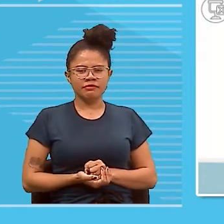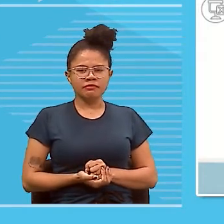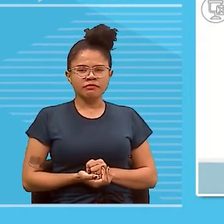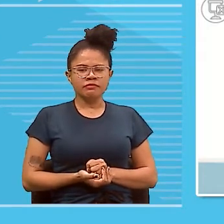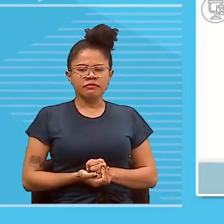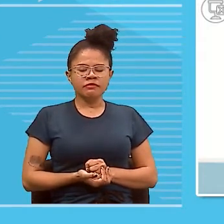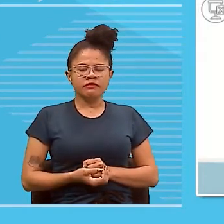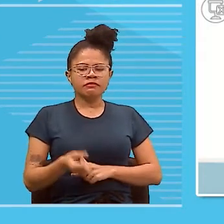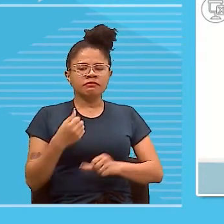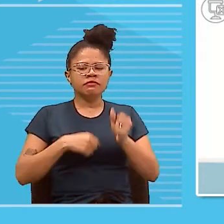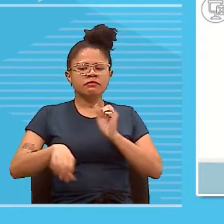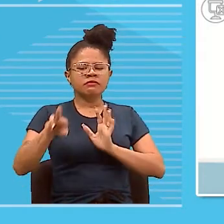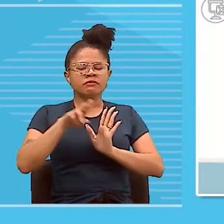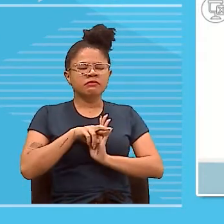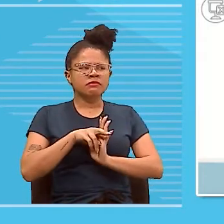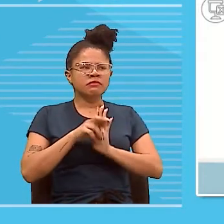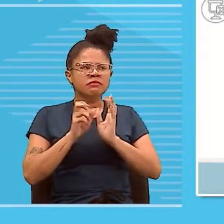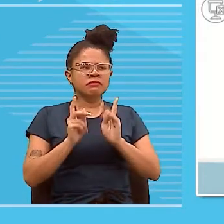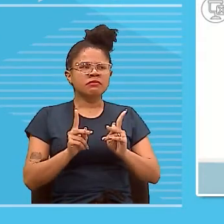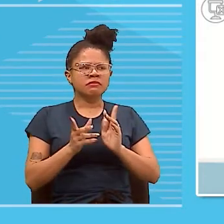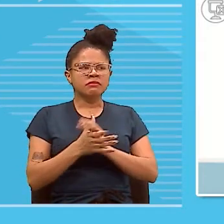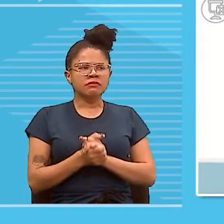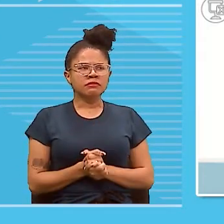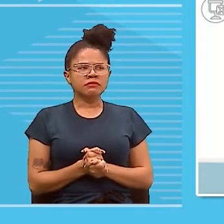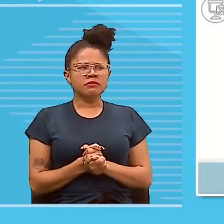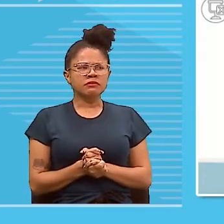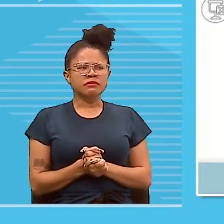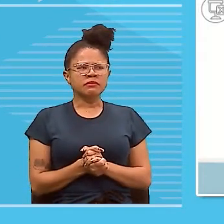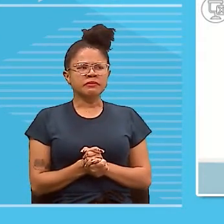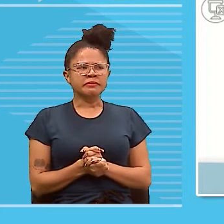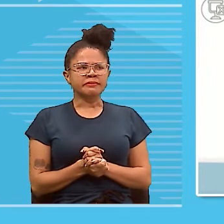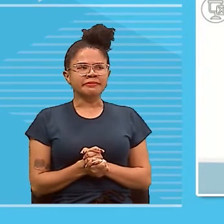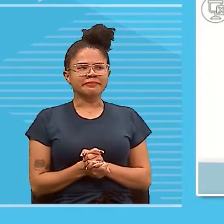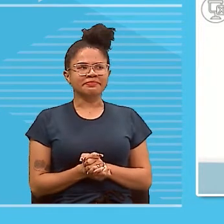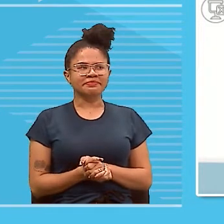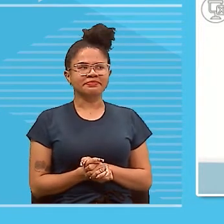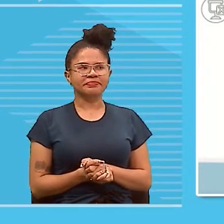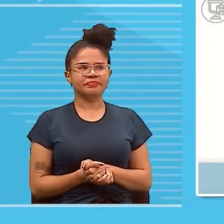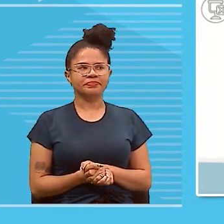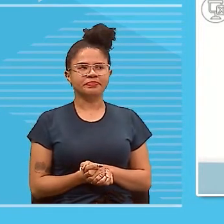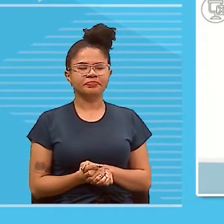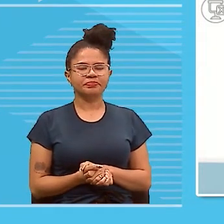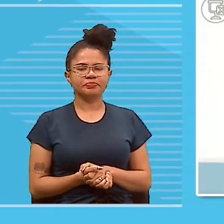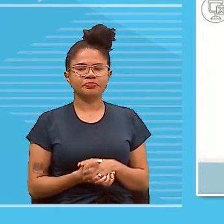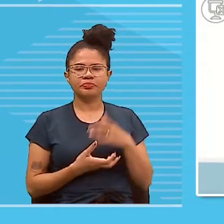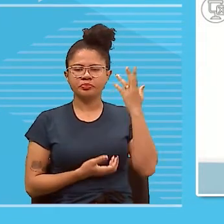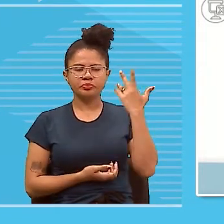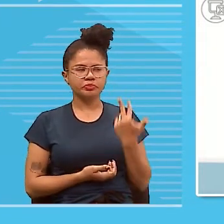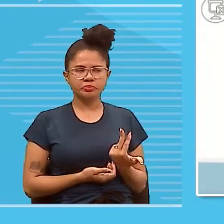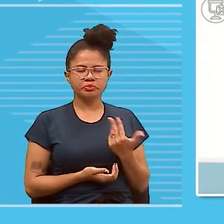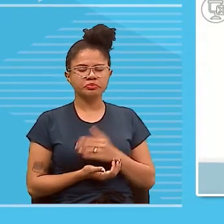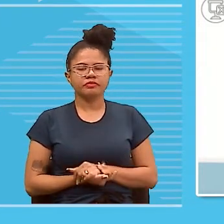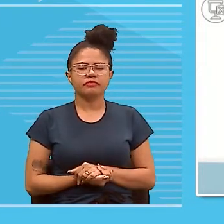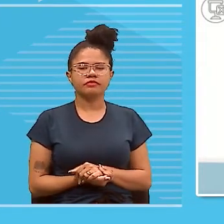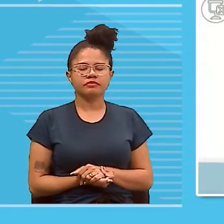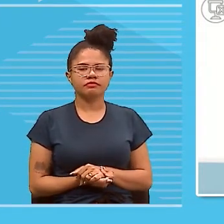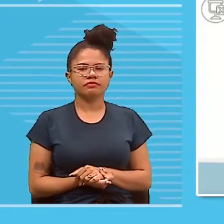a regra quebram aquilo que é normal